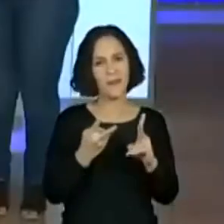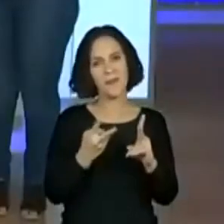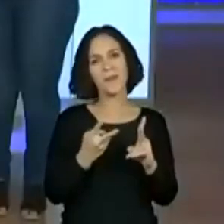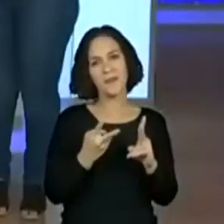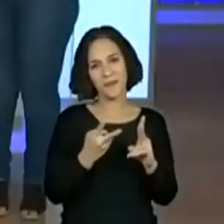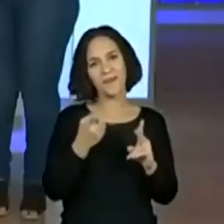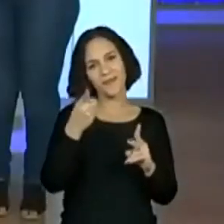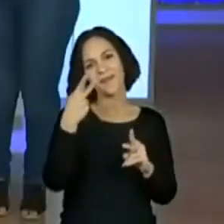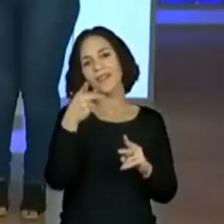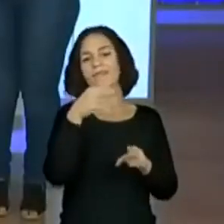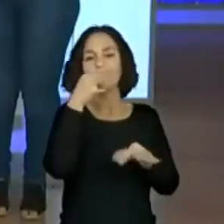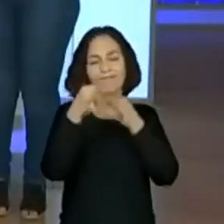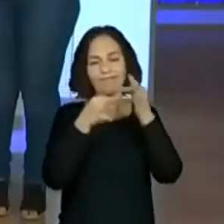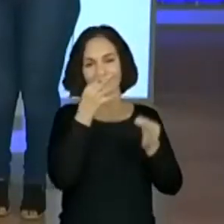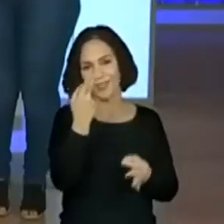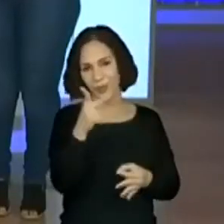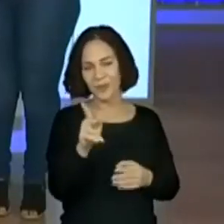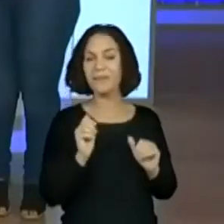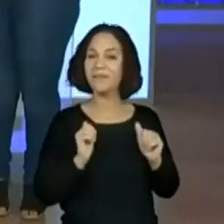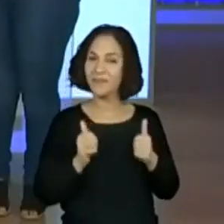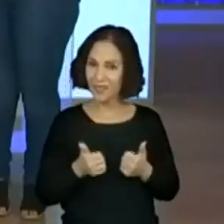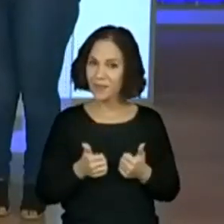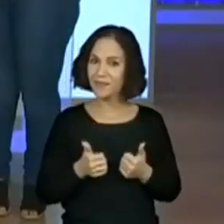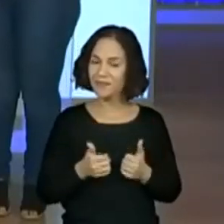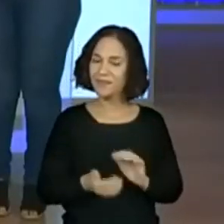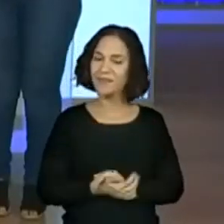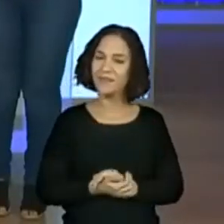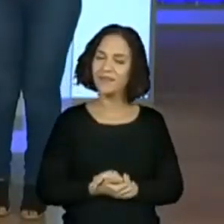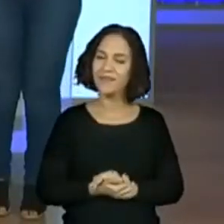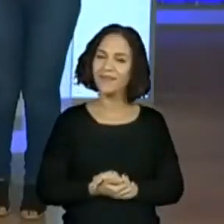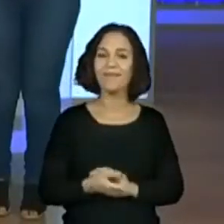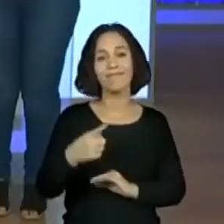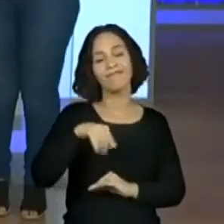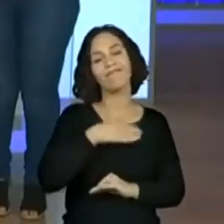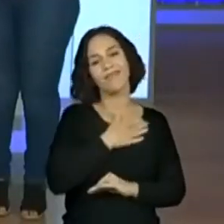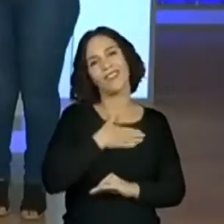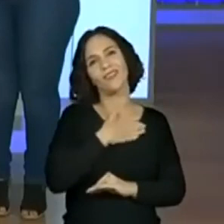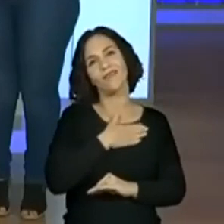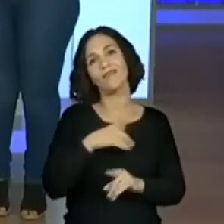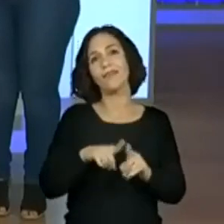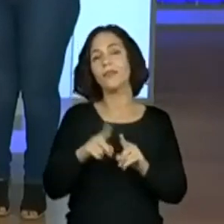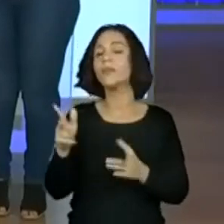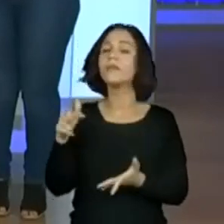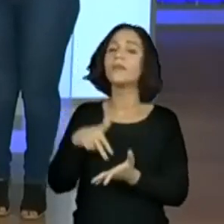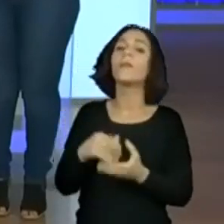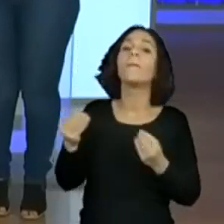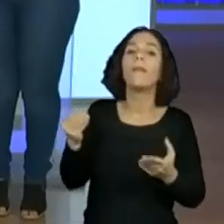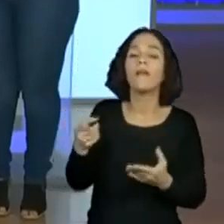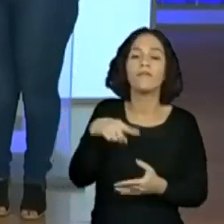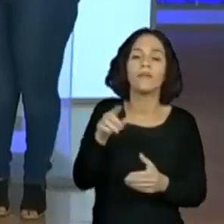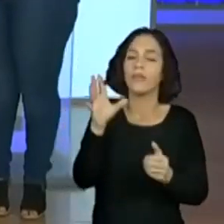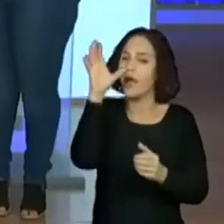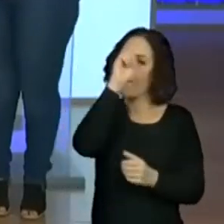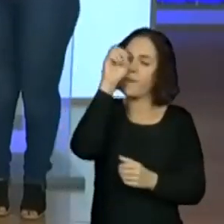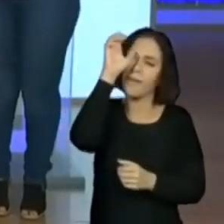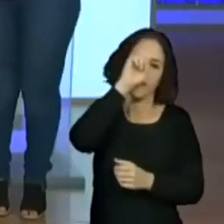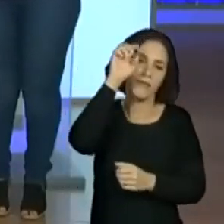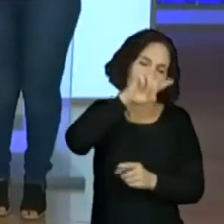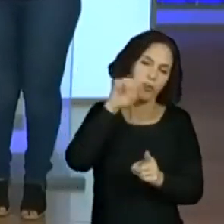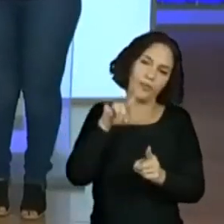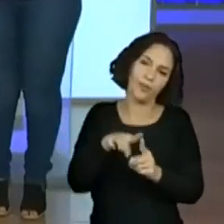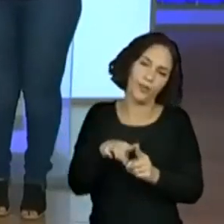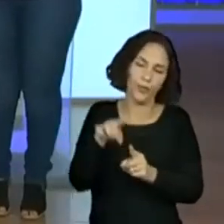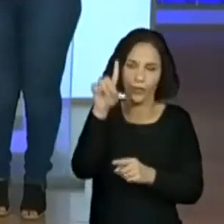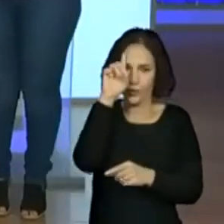esse tipo de avaliação feita com muito carinho. Que a gente gosta de... E a gente está aqui, gente, aprendendo muito. Sempre. Todo